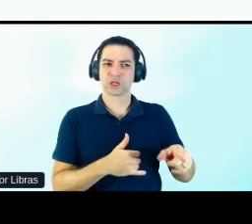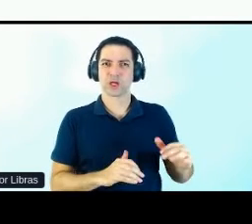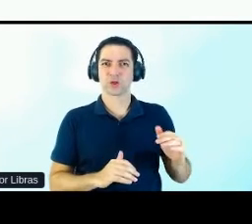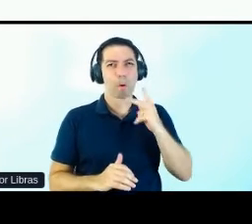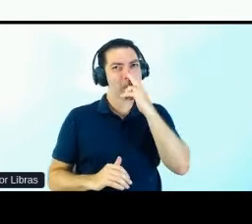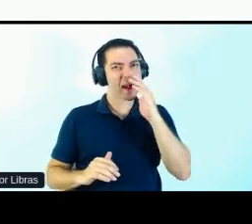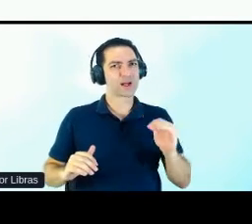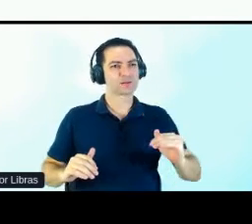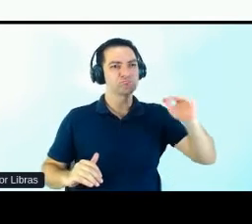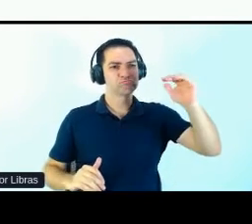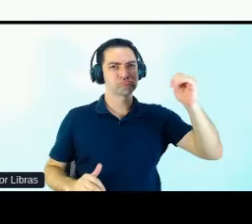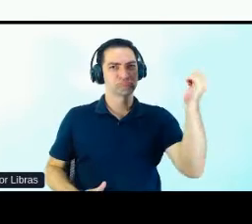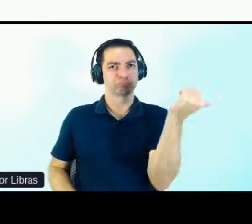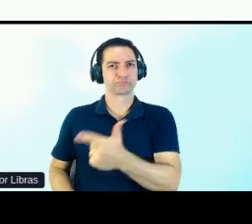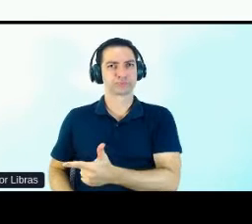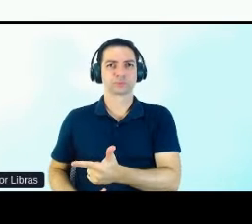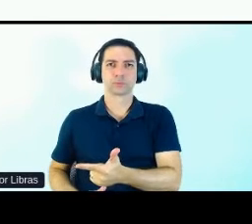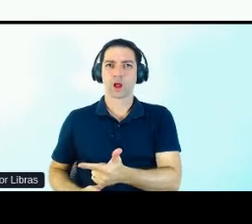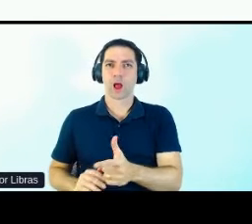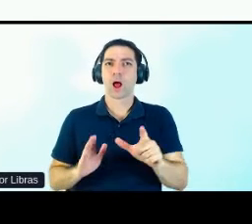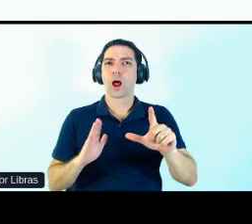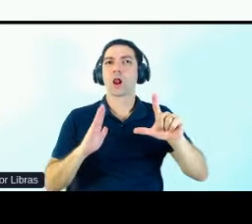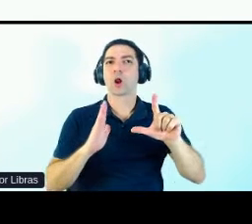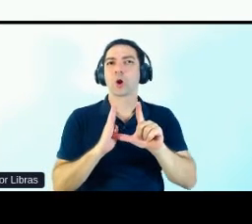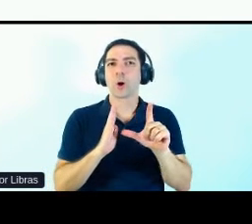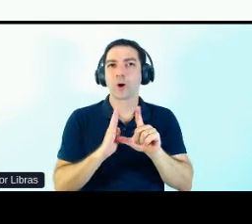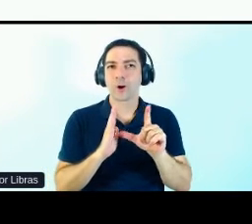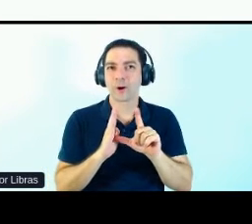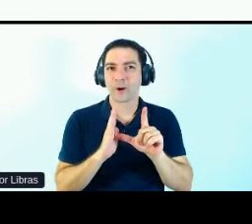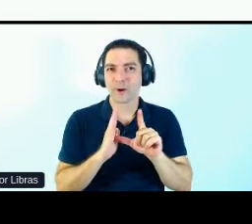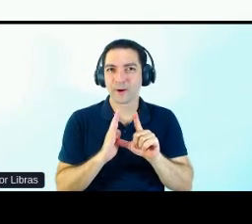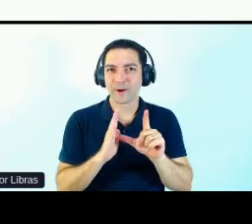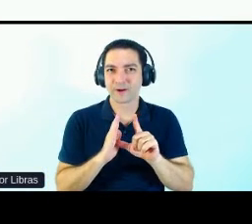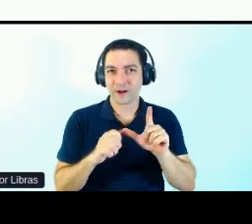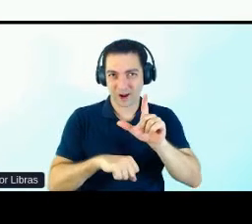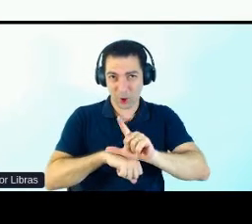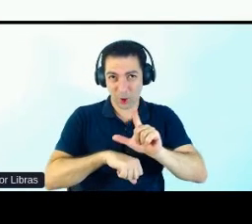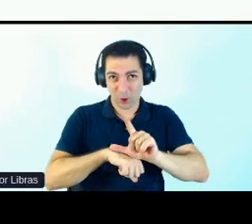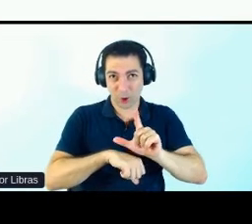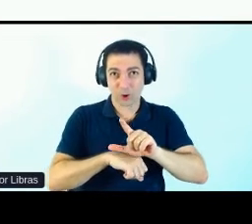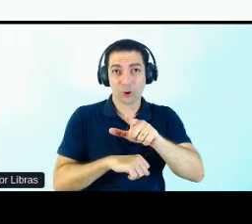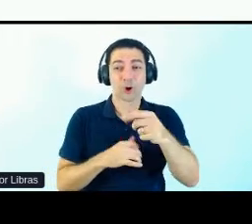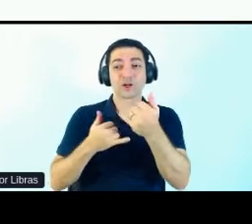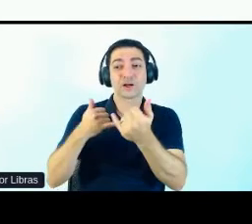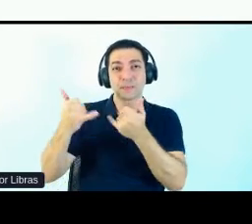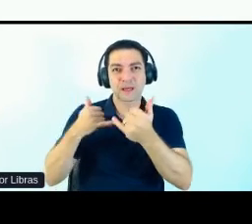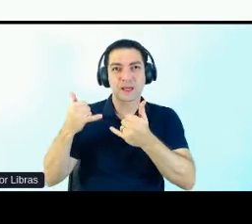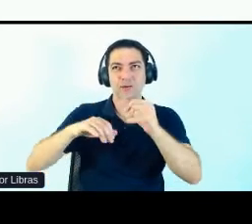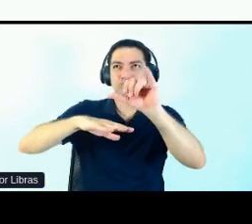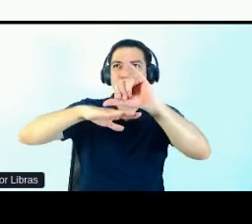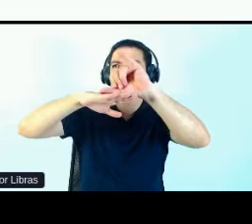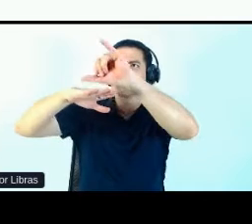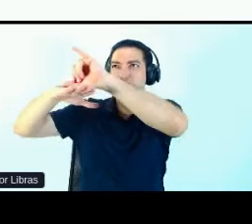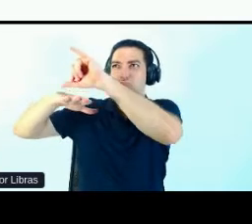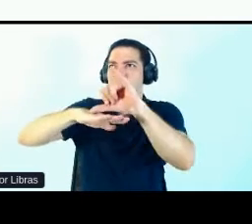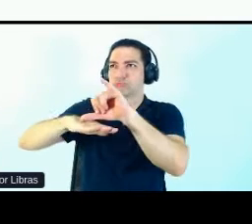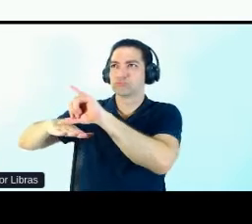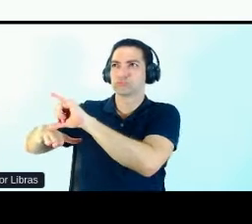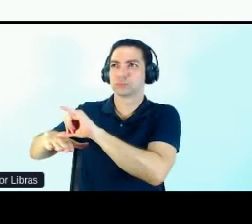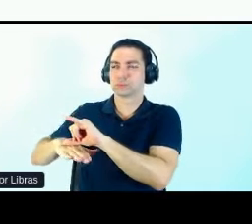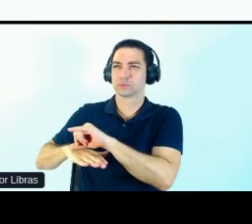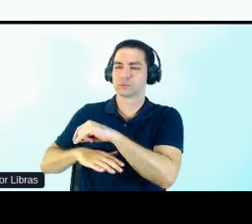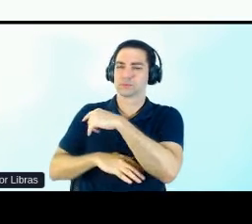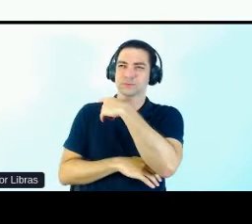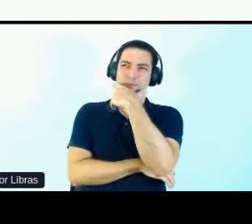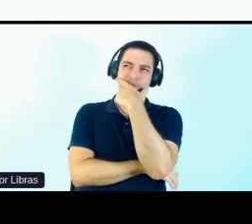você percebe essa disparidade entre gênero muito grande, até na organização desses brinquedos, né? O que vai fomentando essa programação já